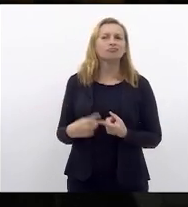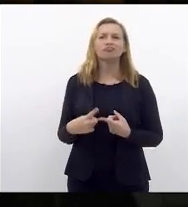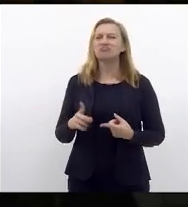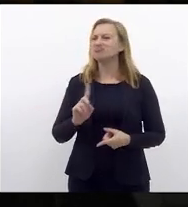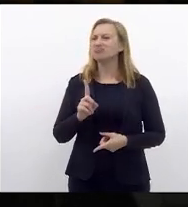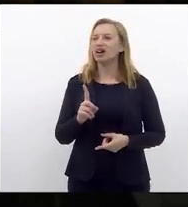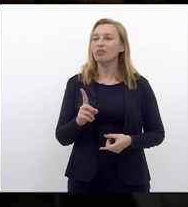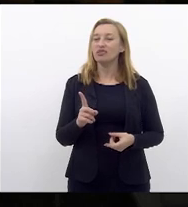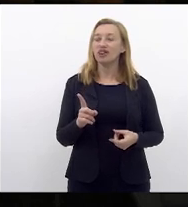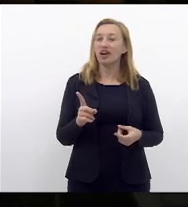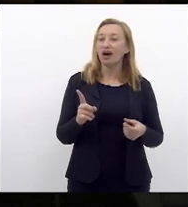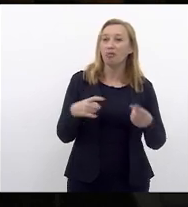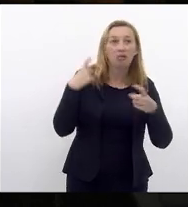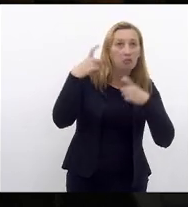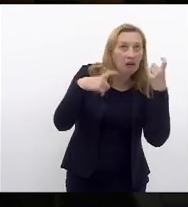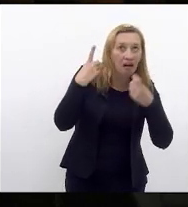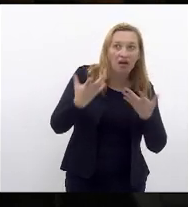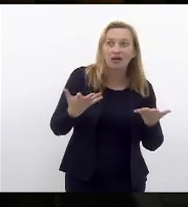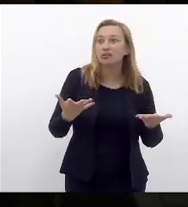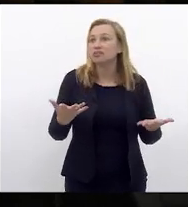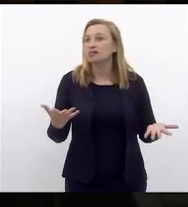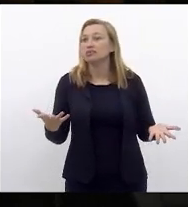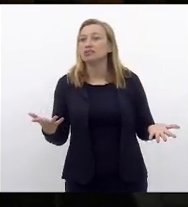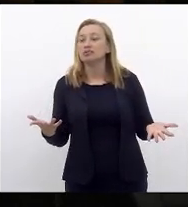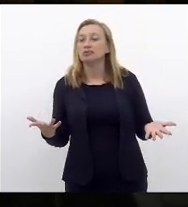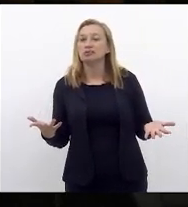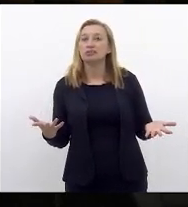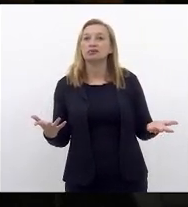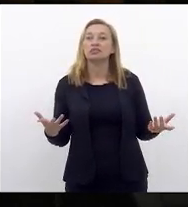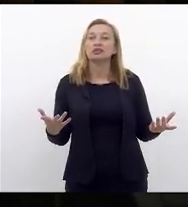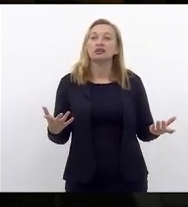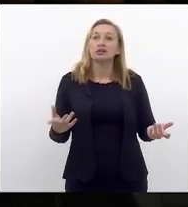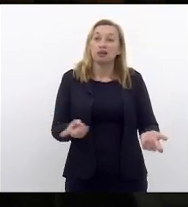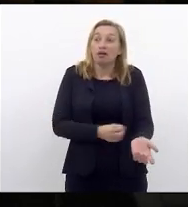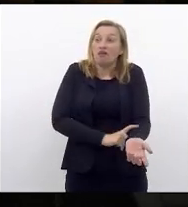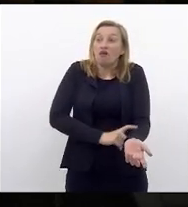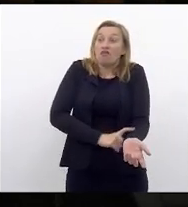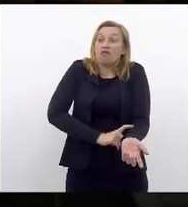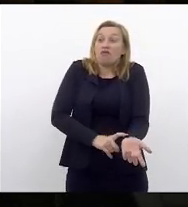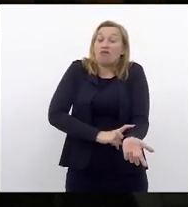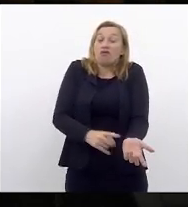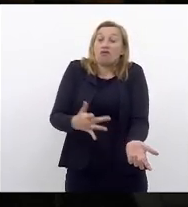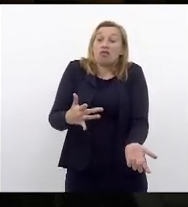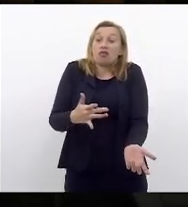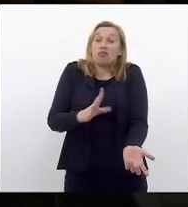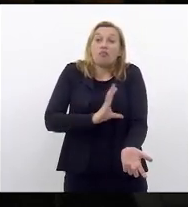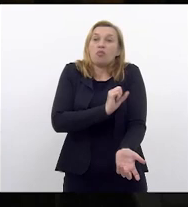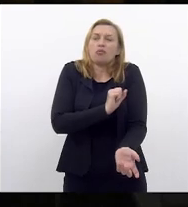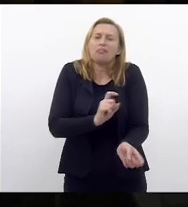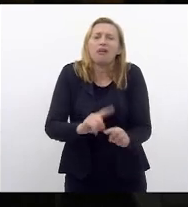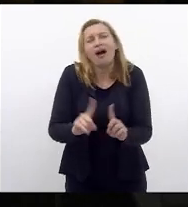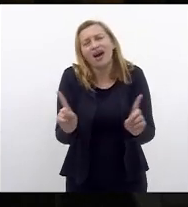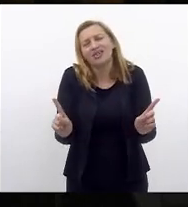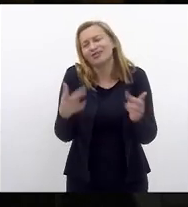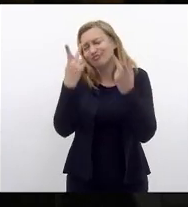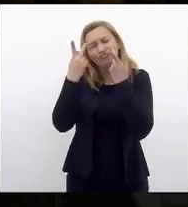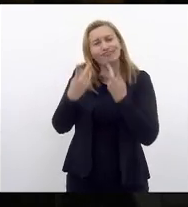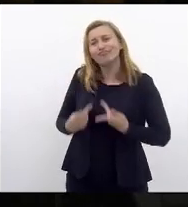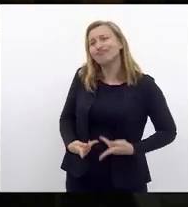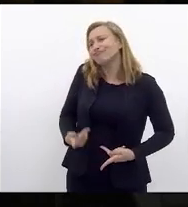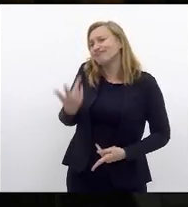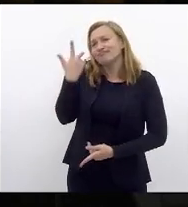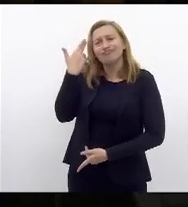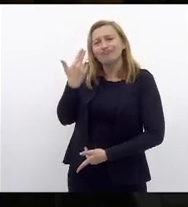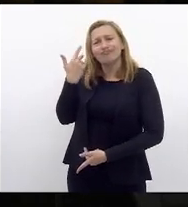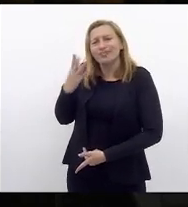ficar tenso, não era para estar tomado pela paixão. Mas somos seres humanos e